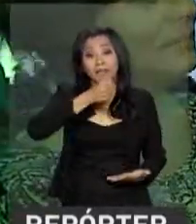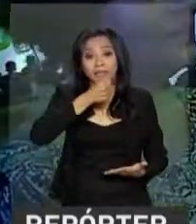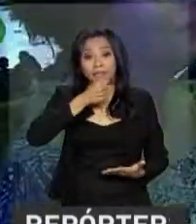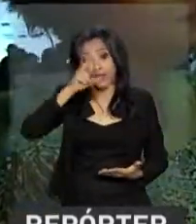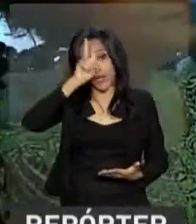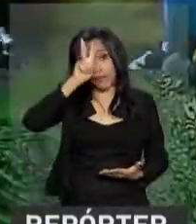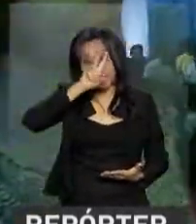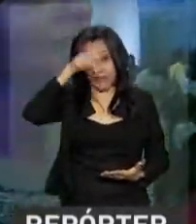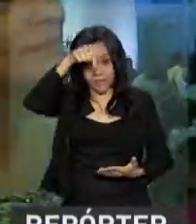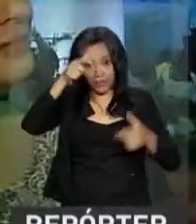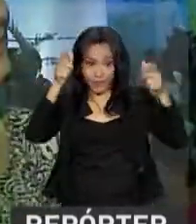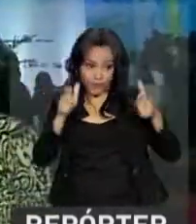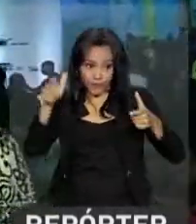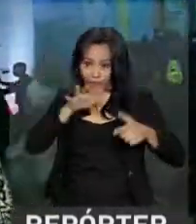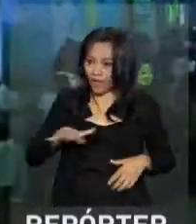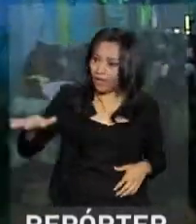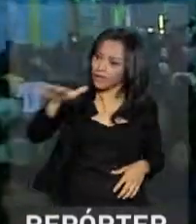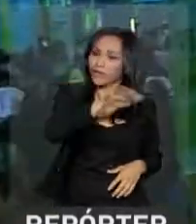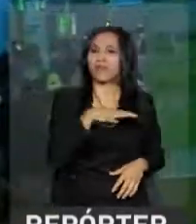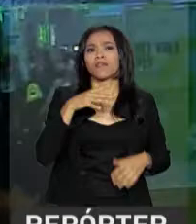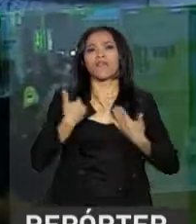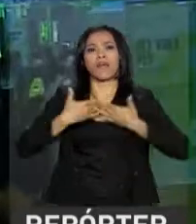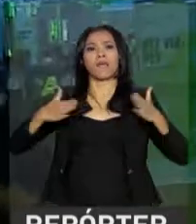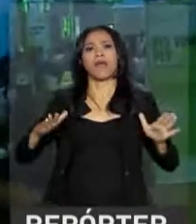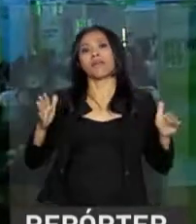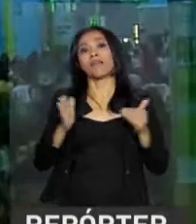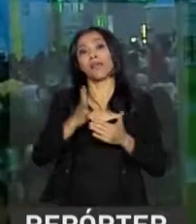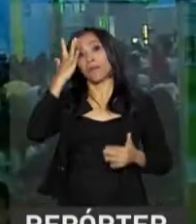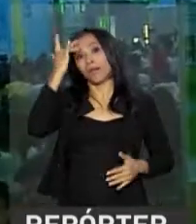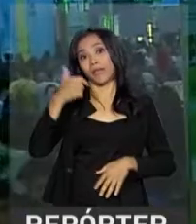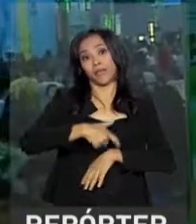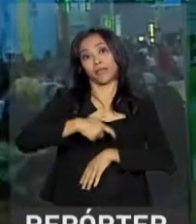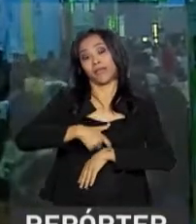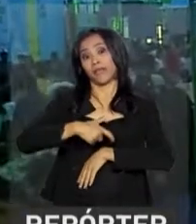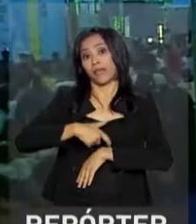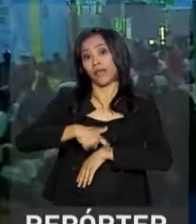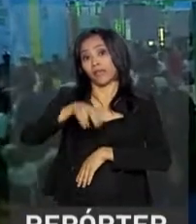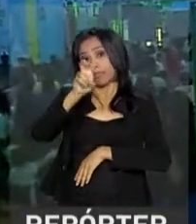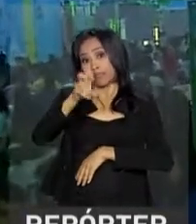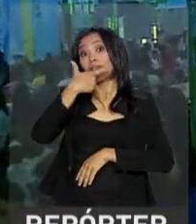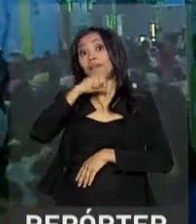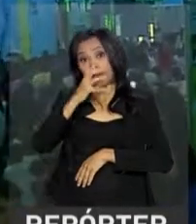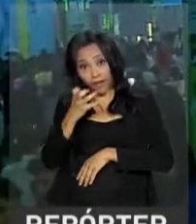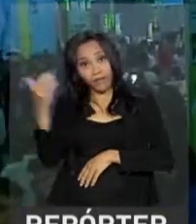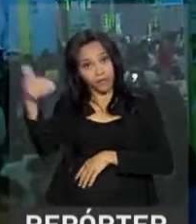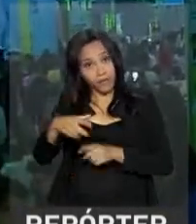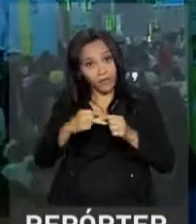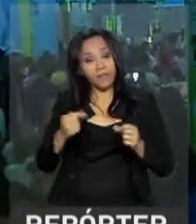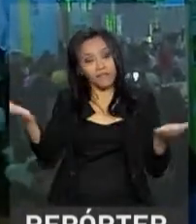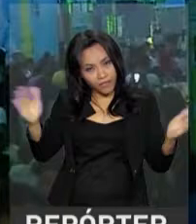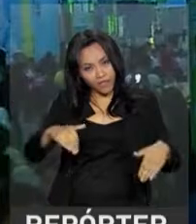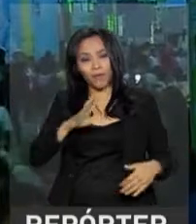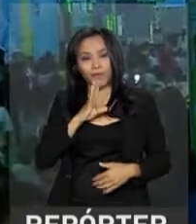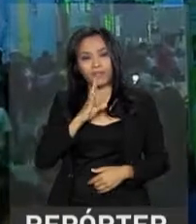a Vila Cidadã, esse espaço, o espaço Green Nation, vai ficar aberto até amanhã às 17 horas. E quem estiver em Brasília e quiser conhecer, vale muito a pena. Eu